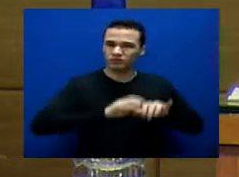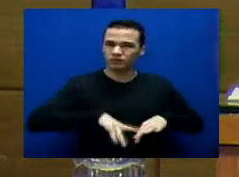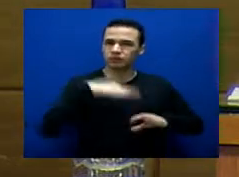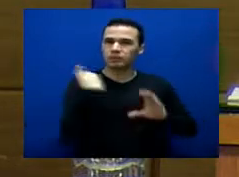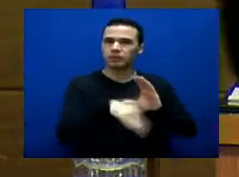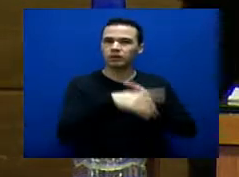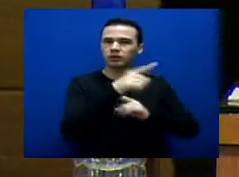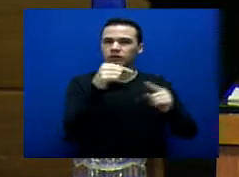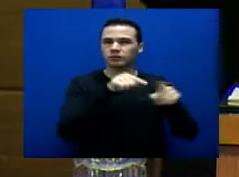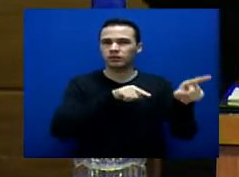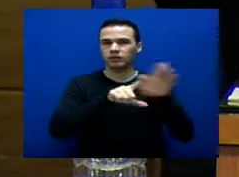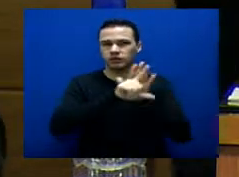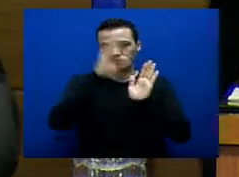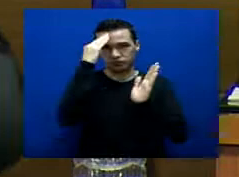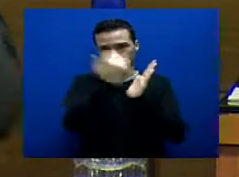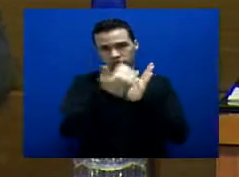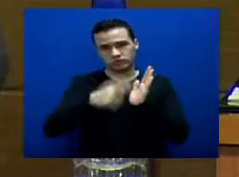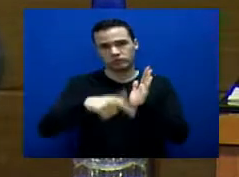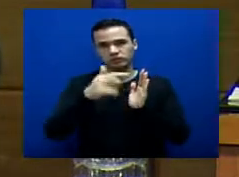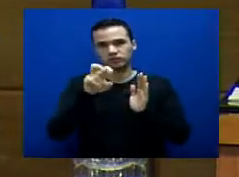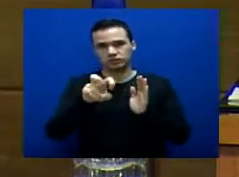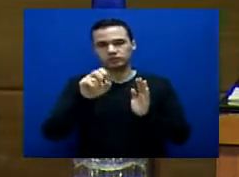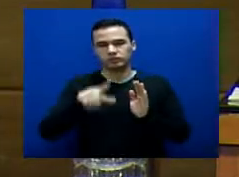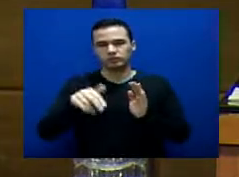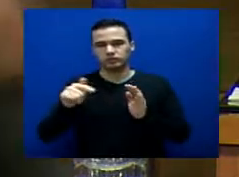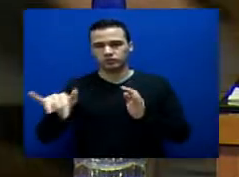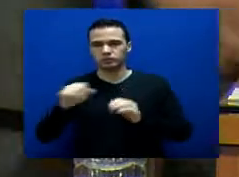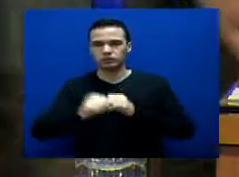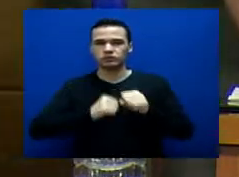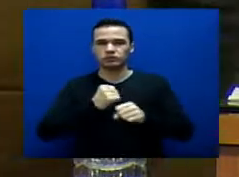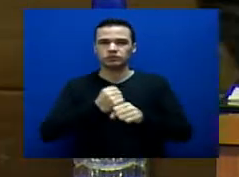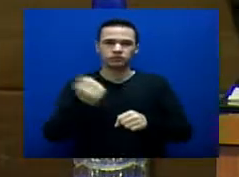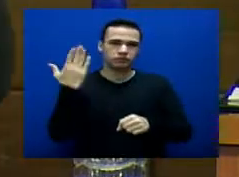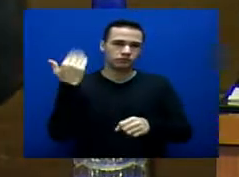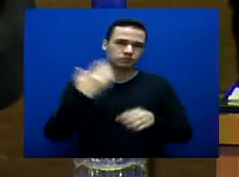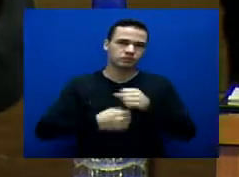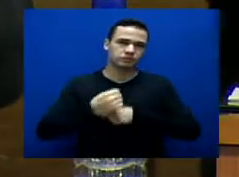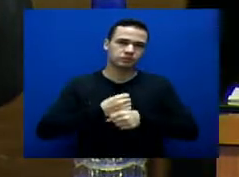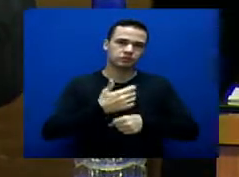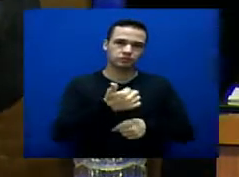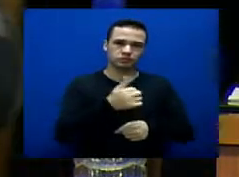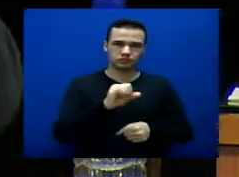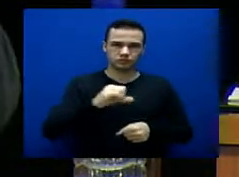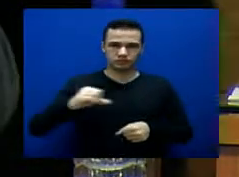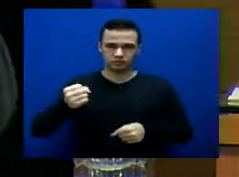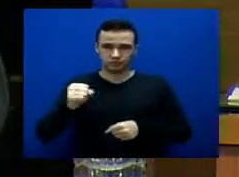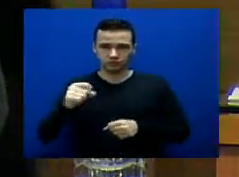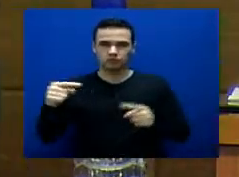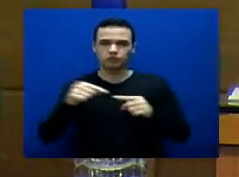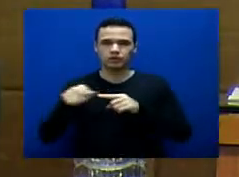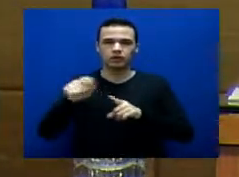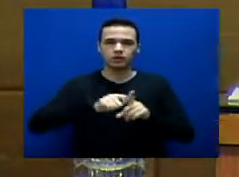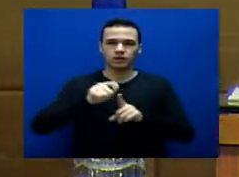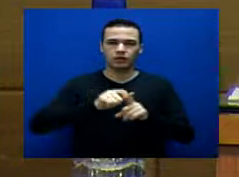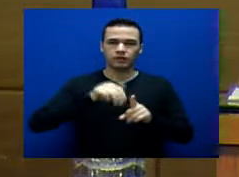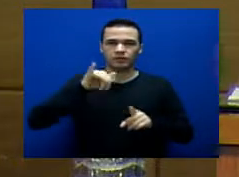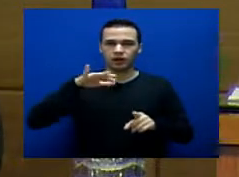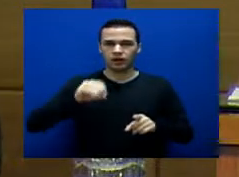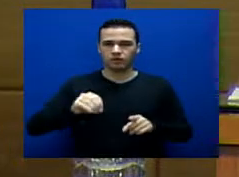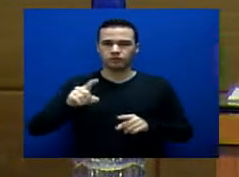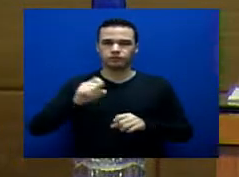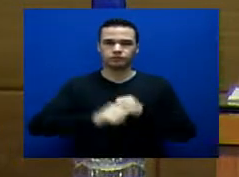em obediência à Lei 5.757 de 98, referente ao mês de maio de 2017.